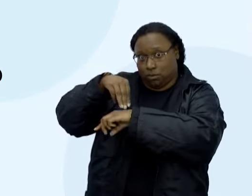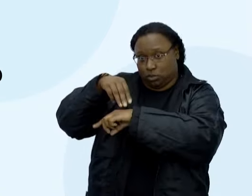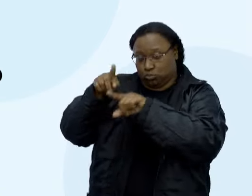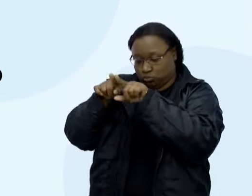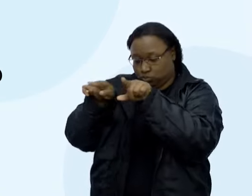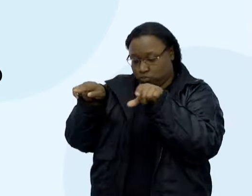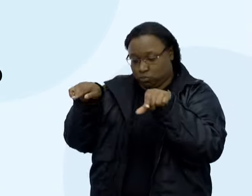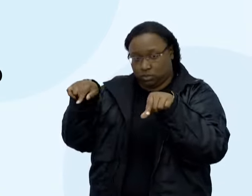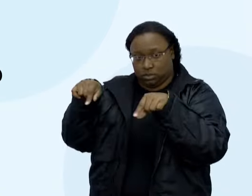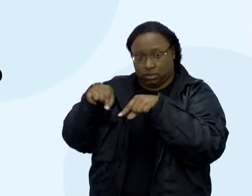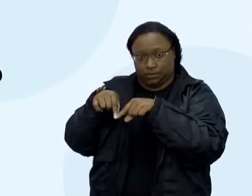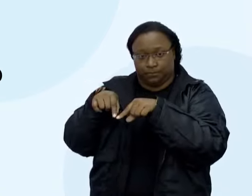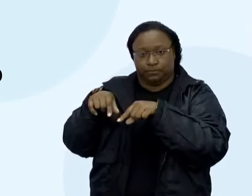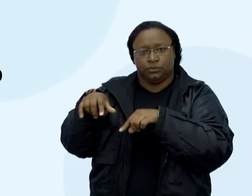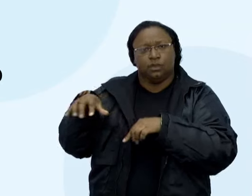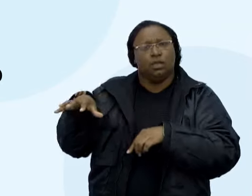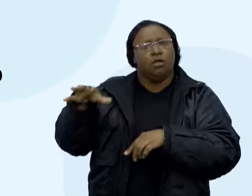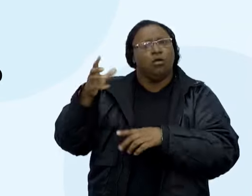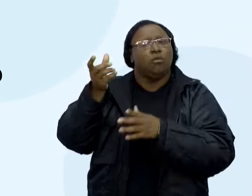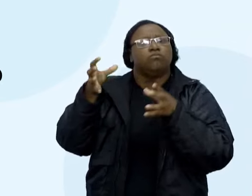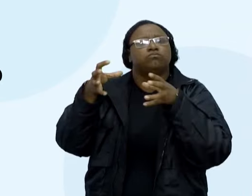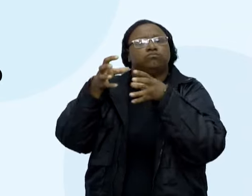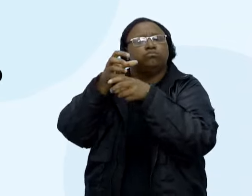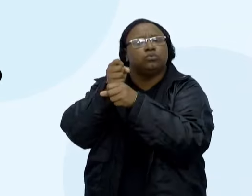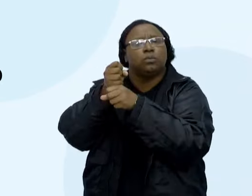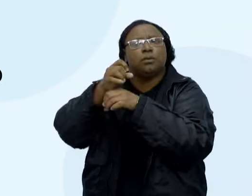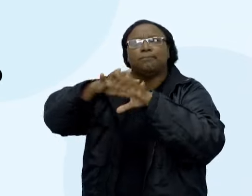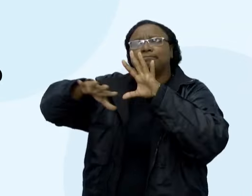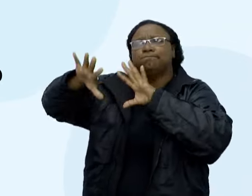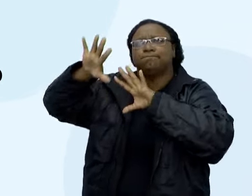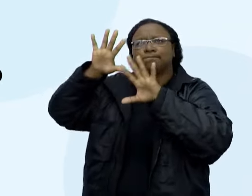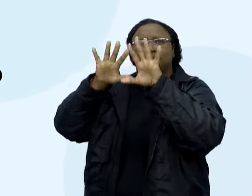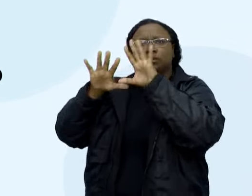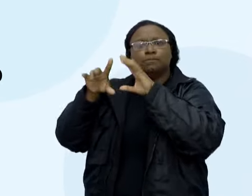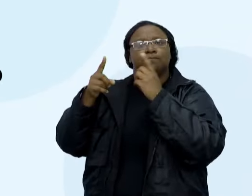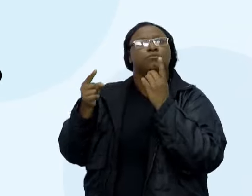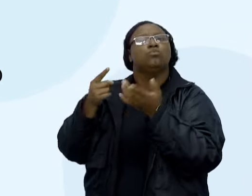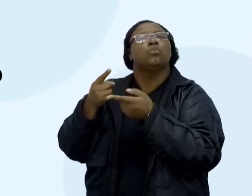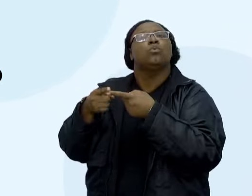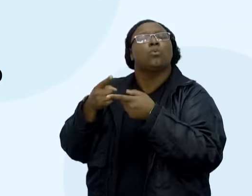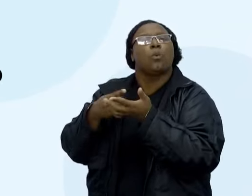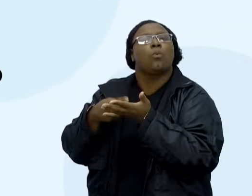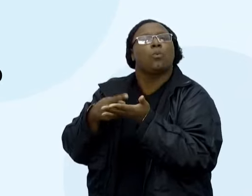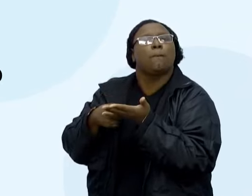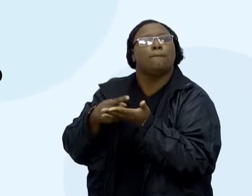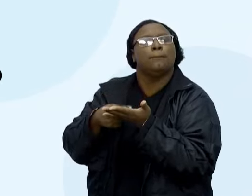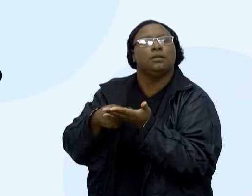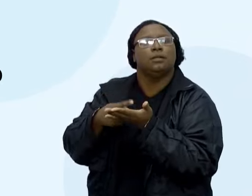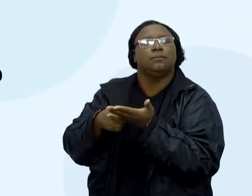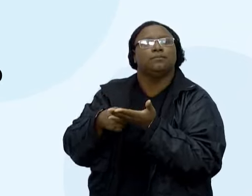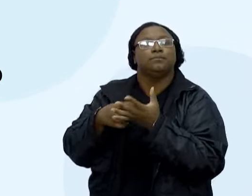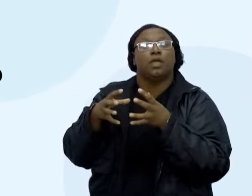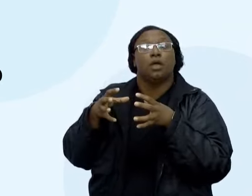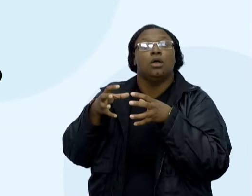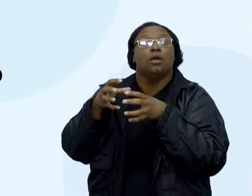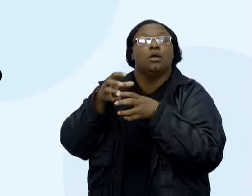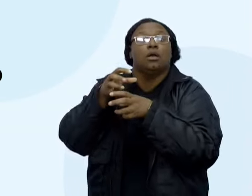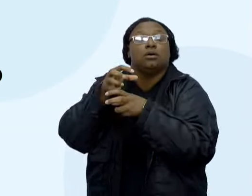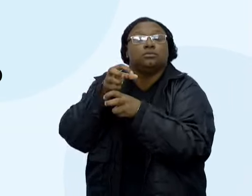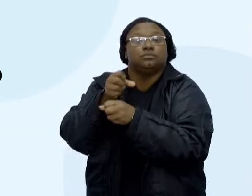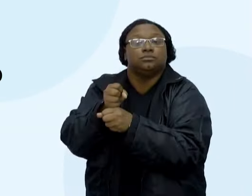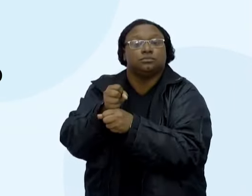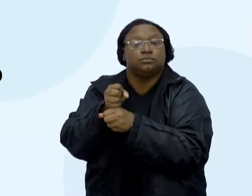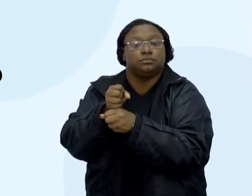é flutuante, vamos fazer o seguinte, vamos combinar aqui. Tá? A gente vai precisar da quantidade de lumens, né?